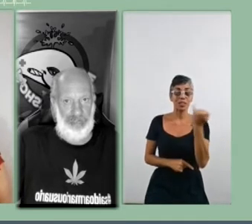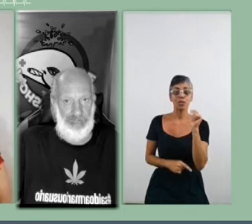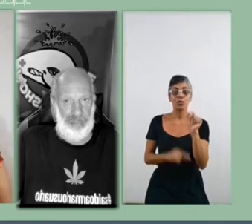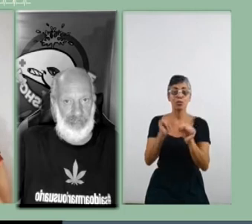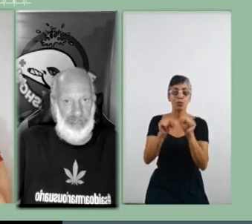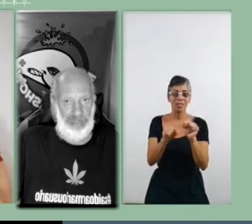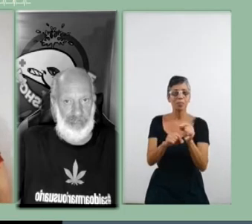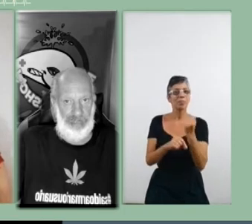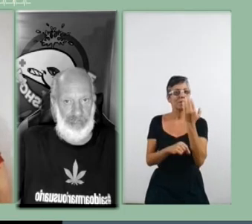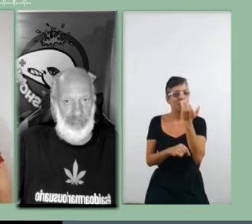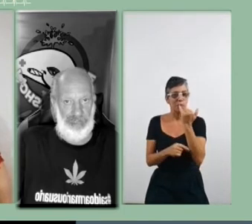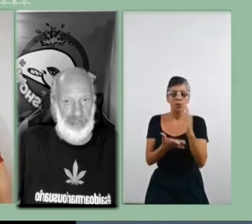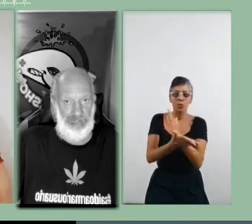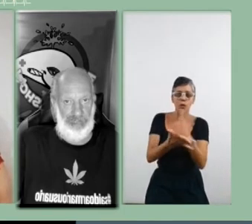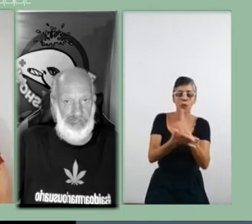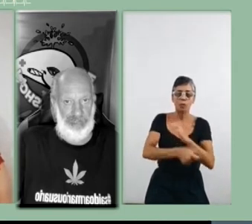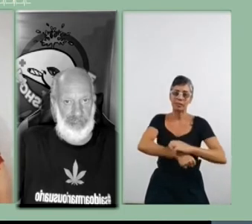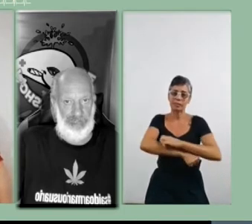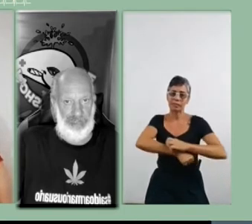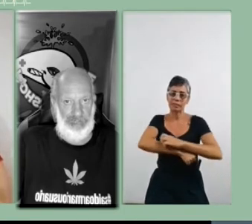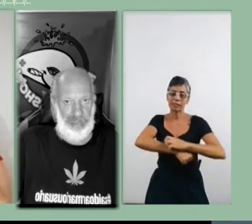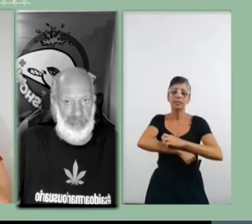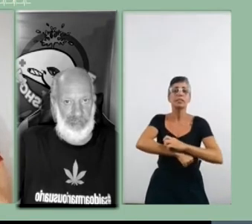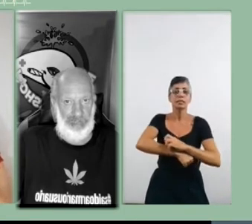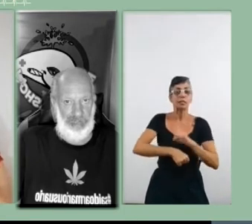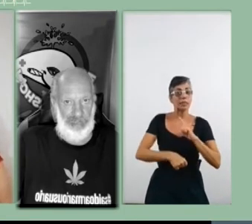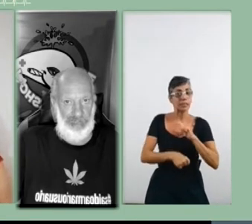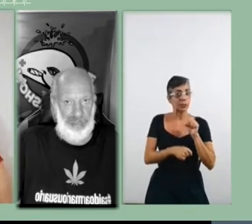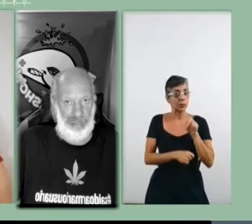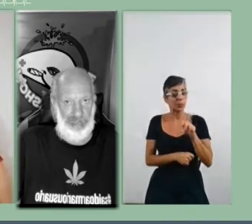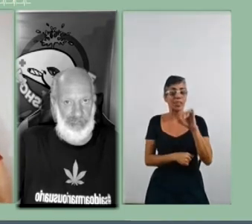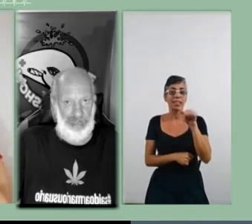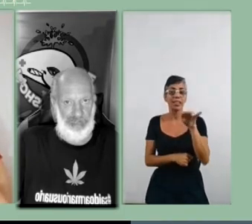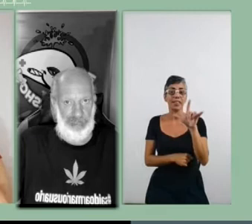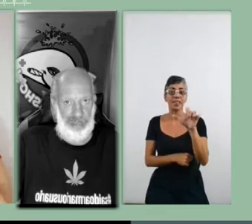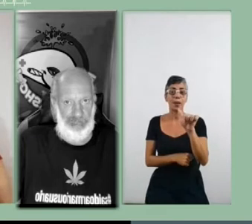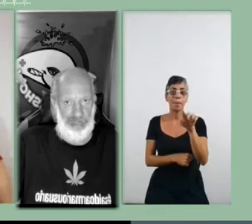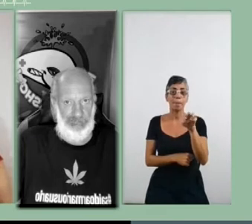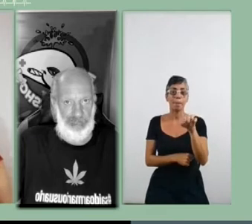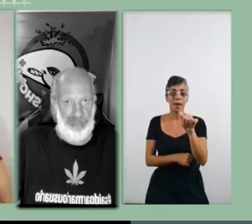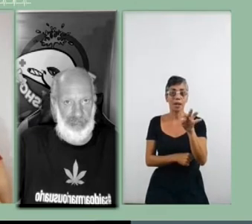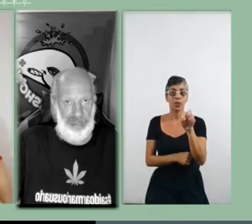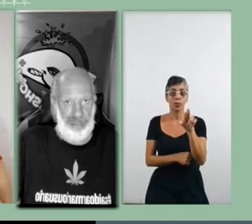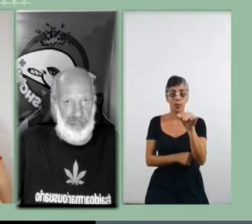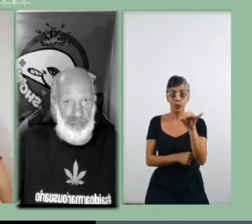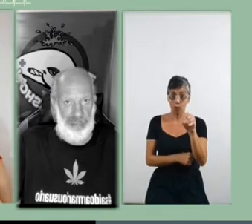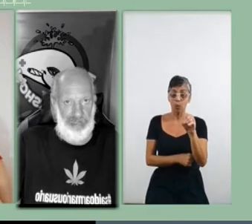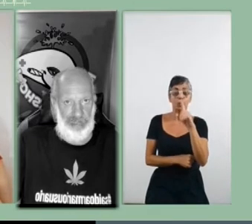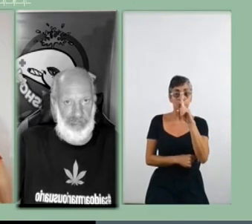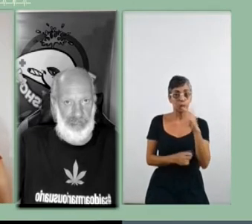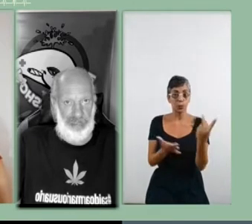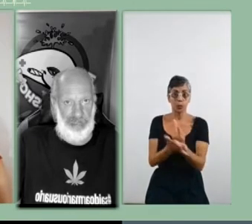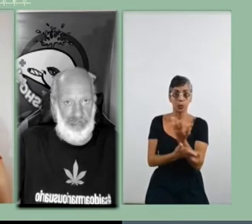alergênicos e que são inflamatórios. Existem realmente alimentos inflamatórios. Existe essa questão de